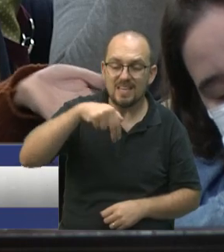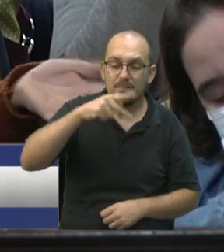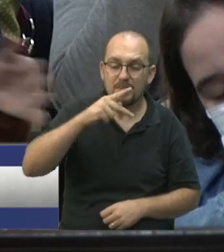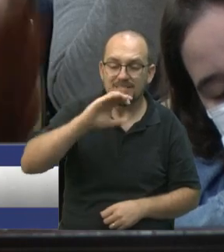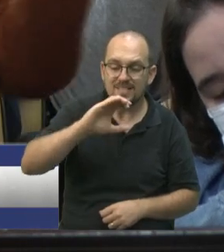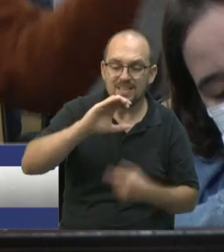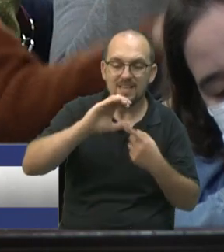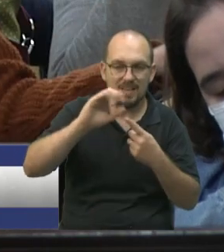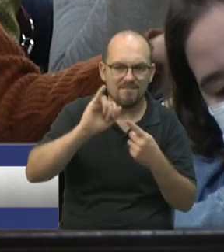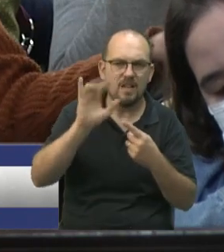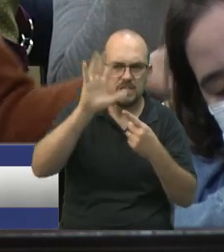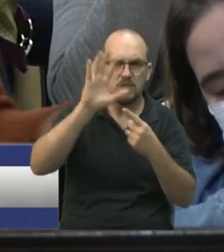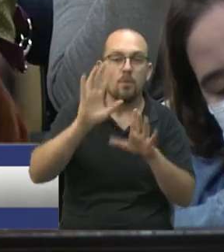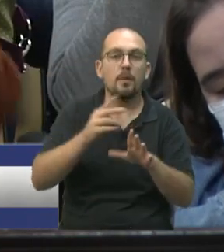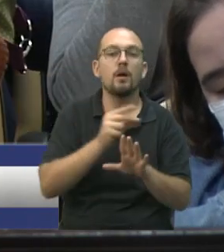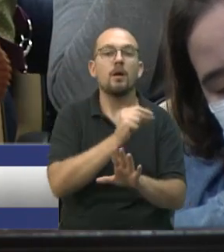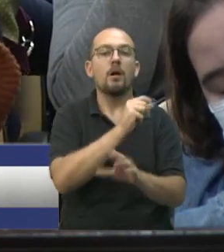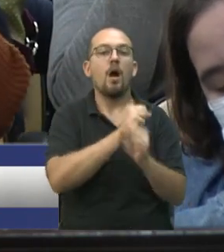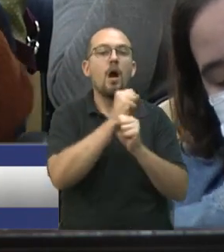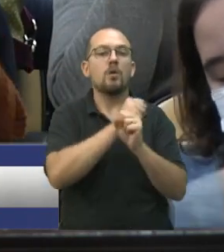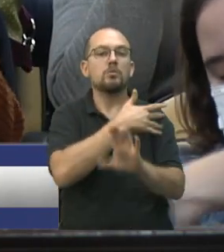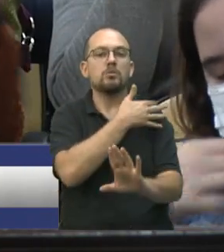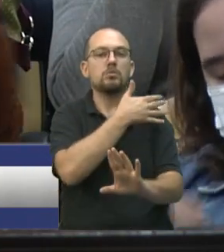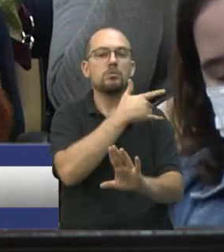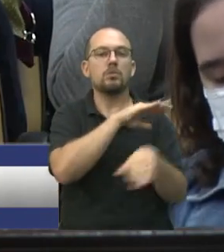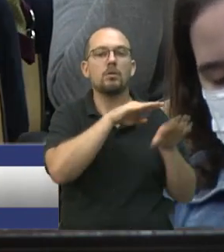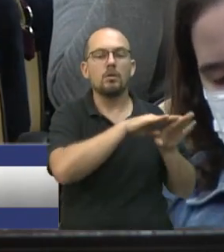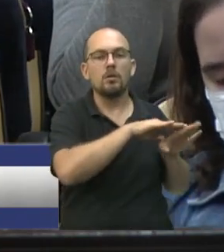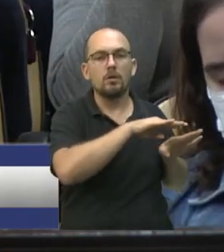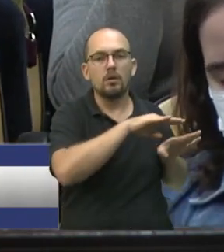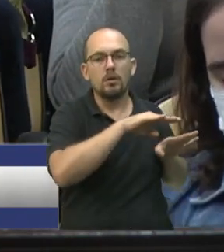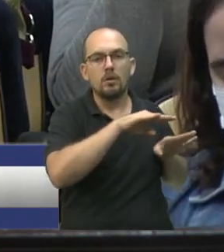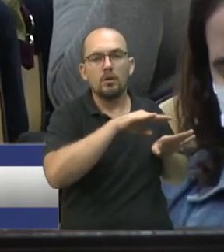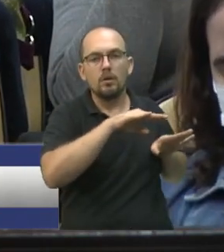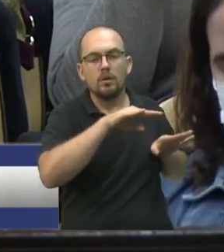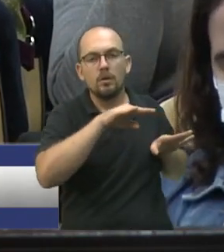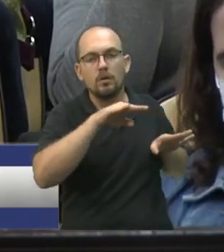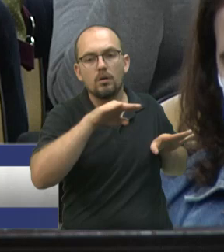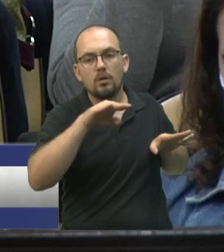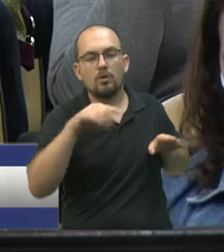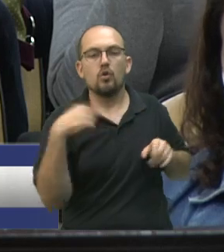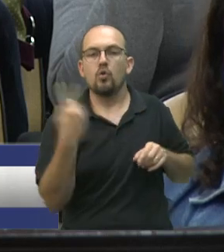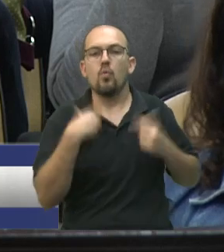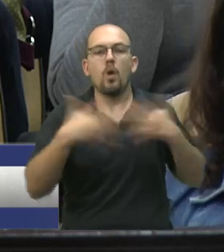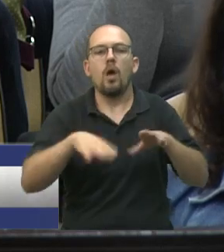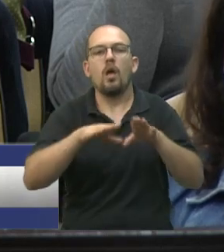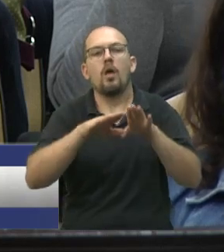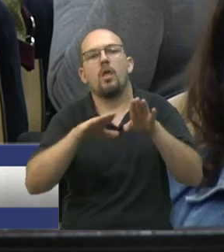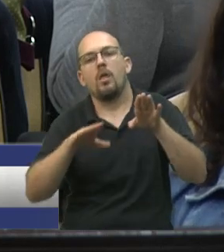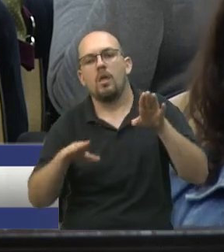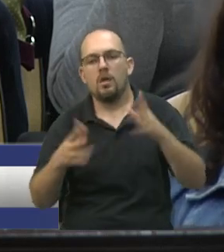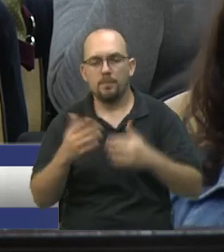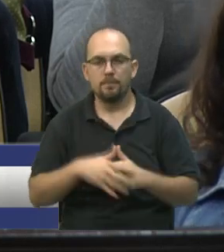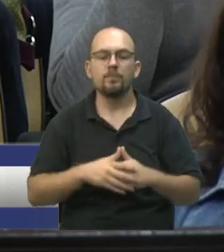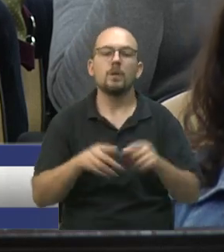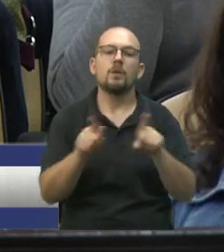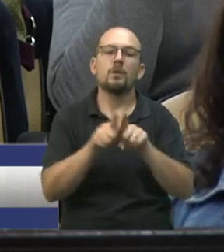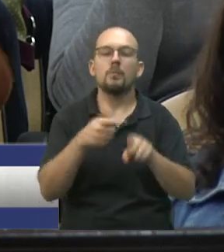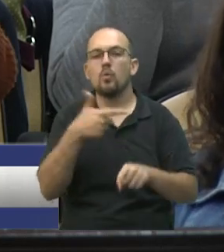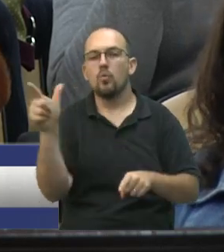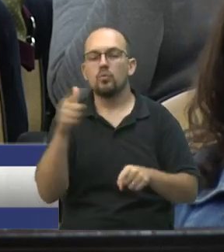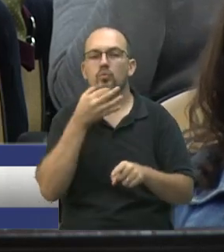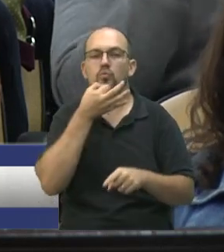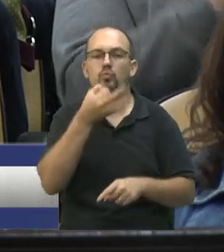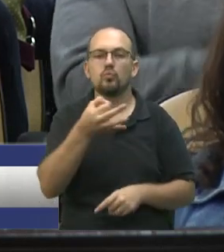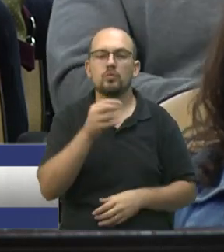defasagem de anos. Né? Então, seria justo só se a gente não tivesse com defasagem. E uma outra sugestão é que seja...